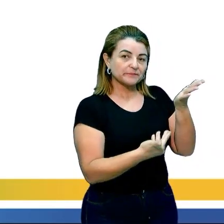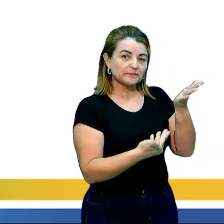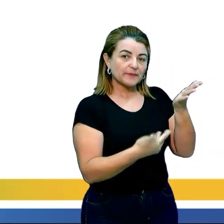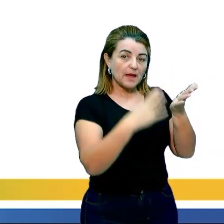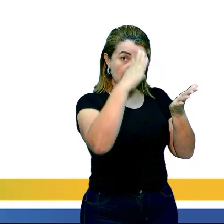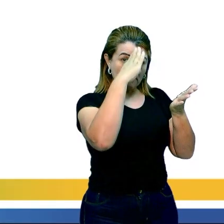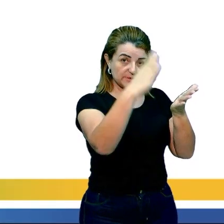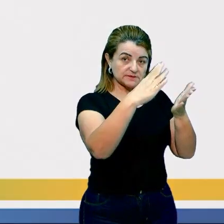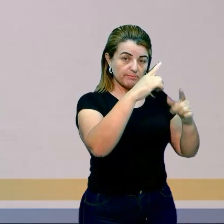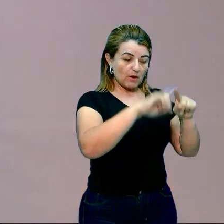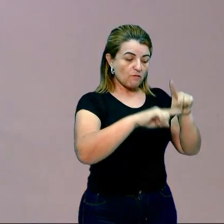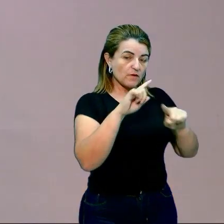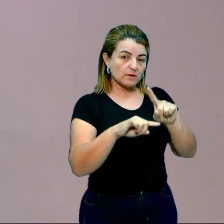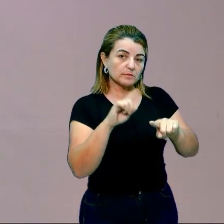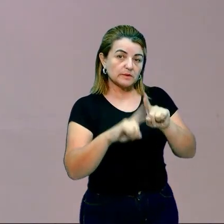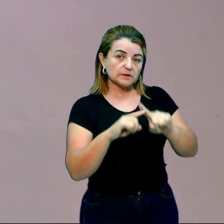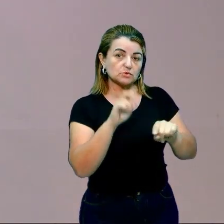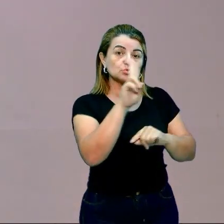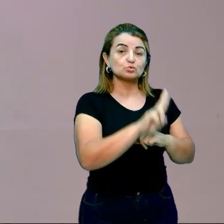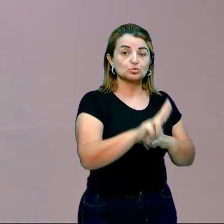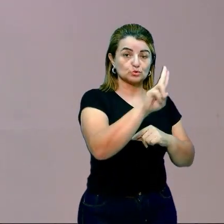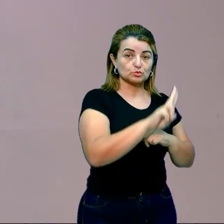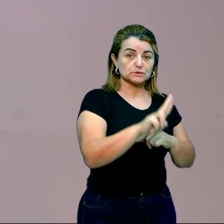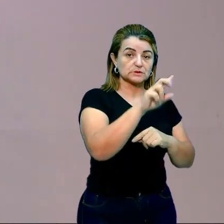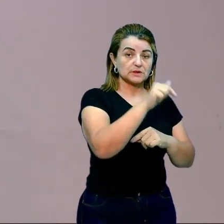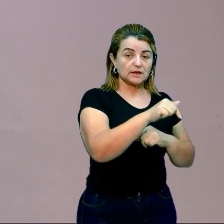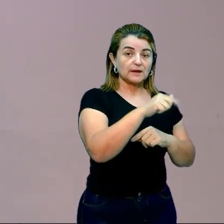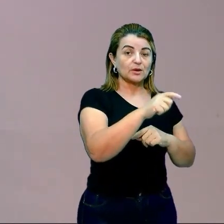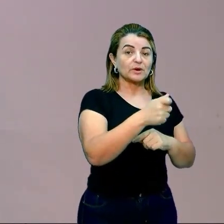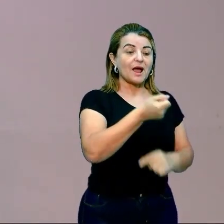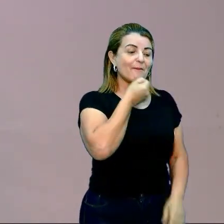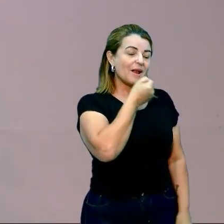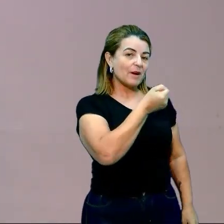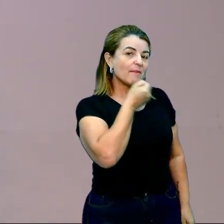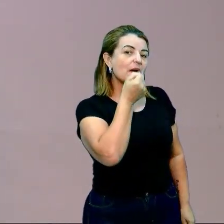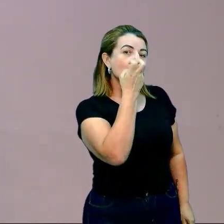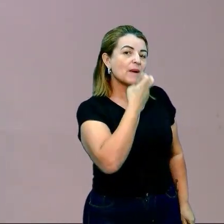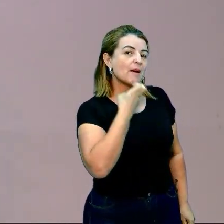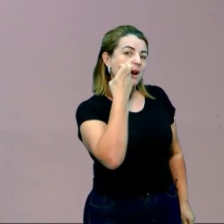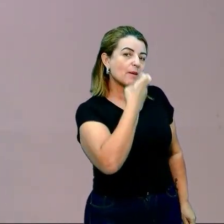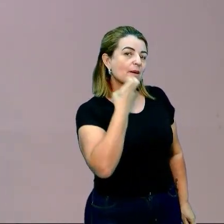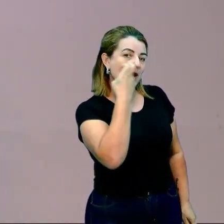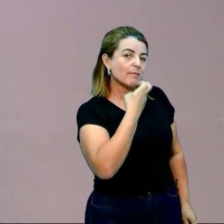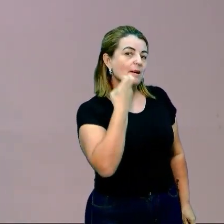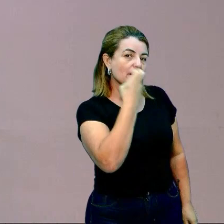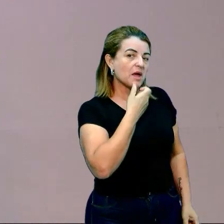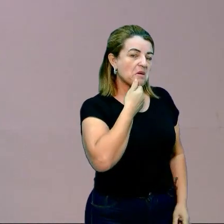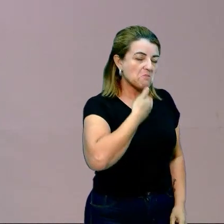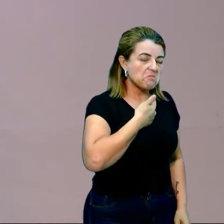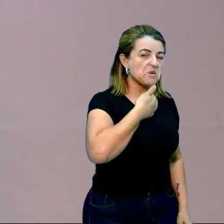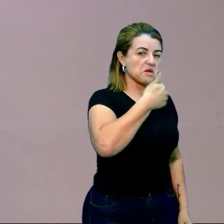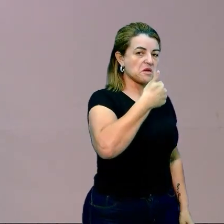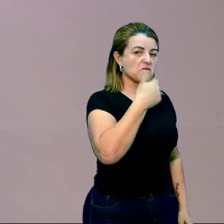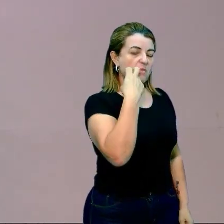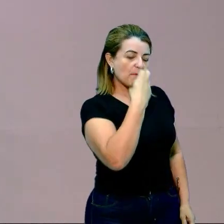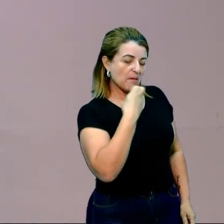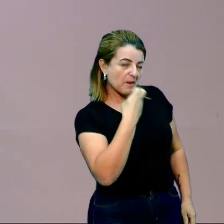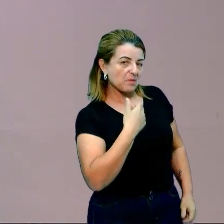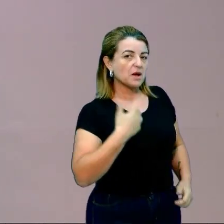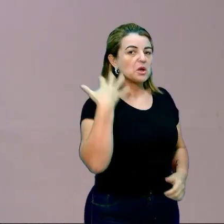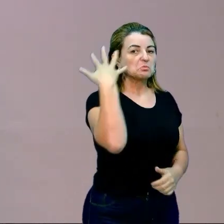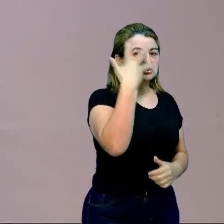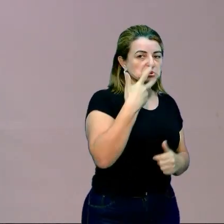ferramenta utilizada na água era oratória né a arte de falar bem falar bonito